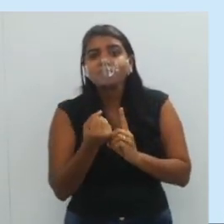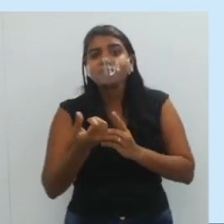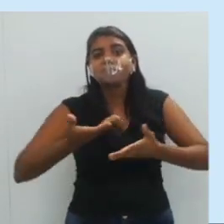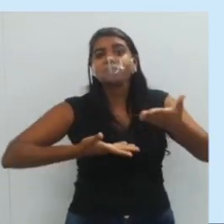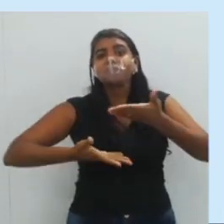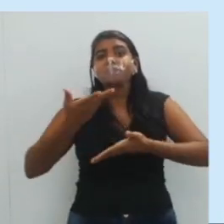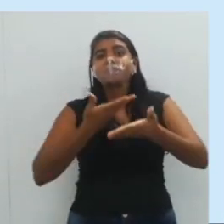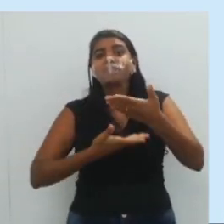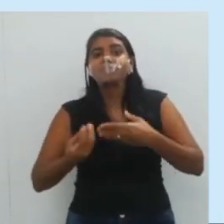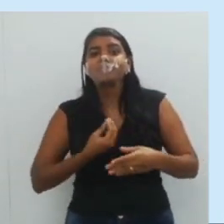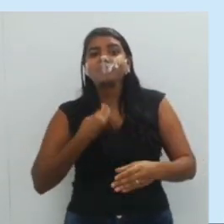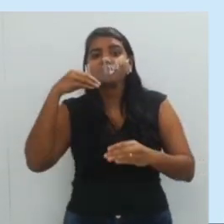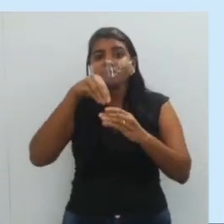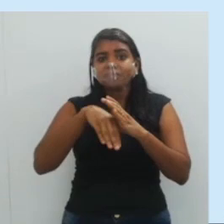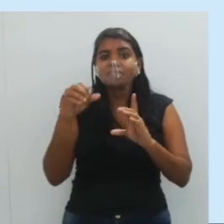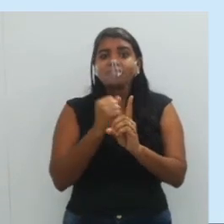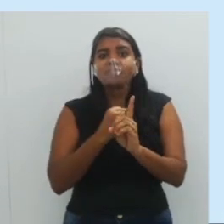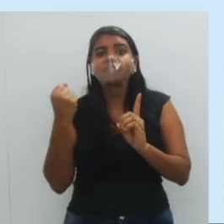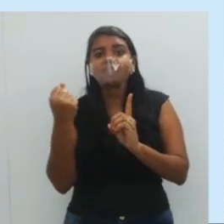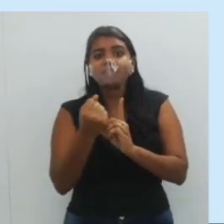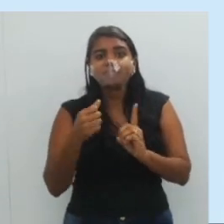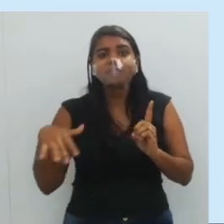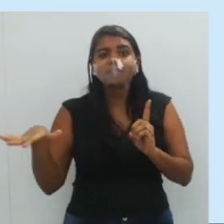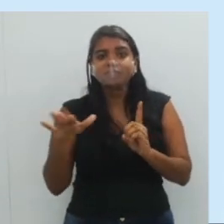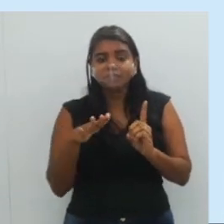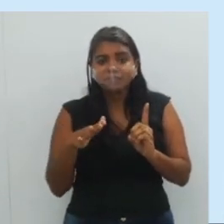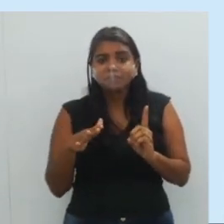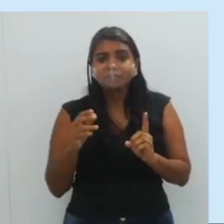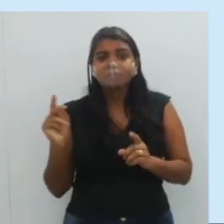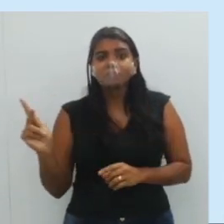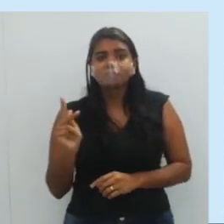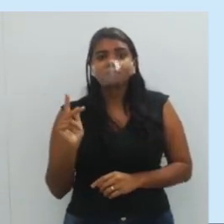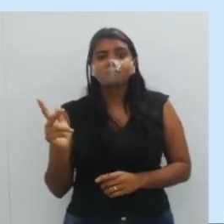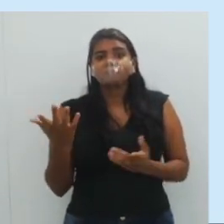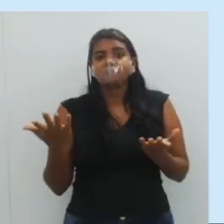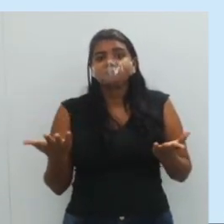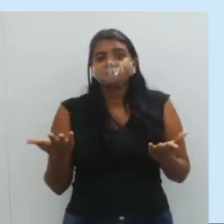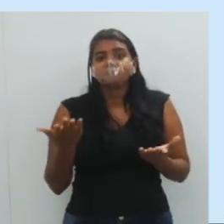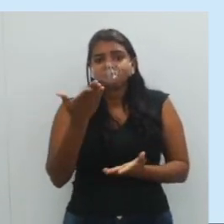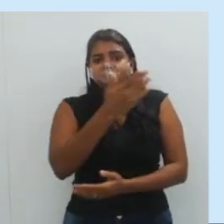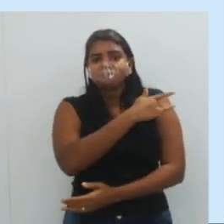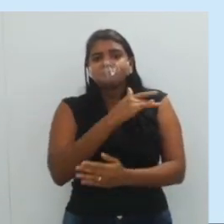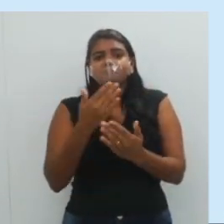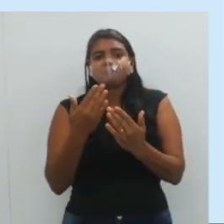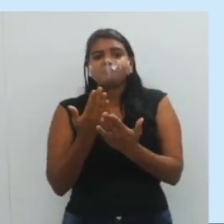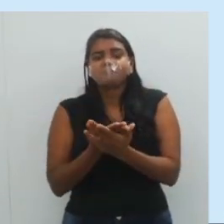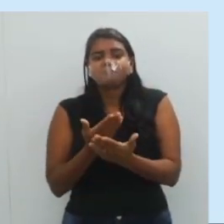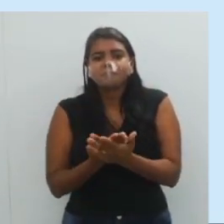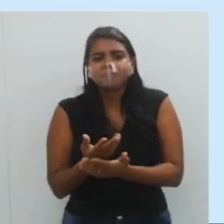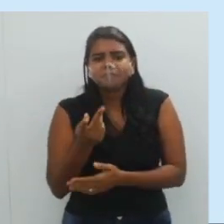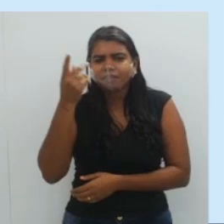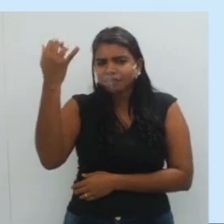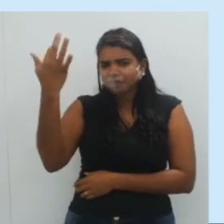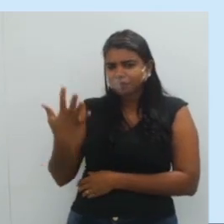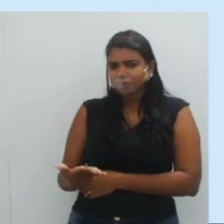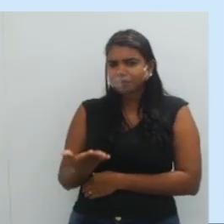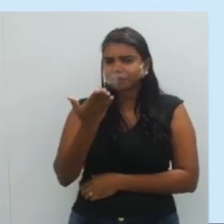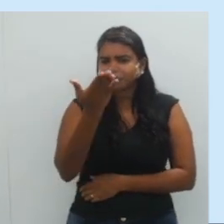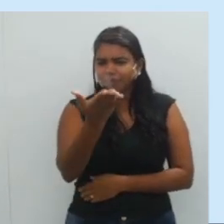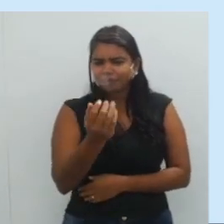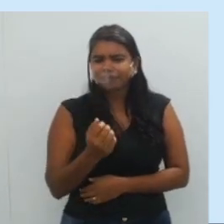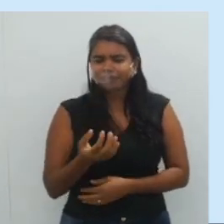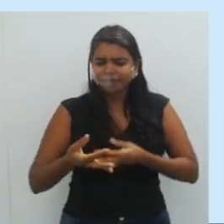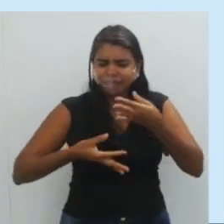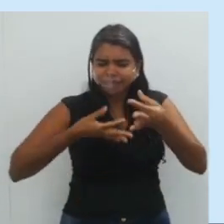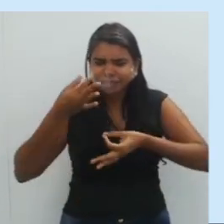para se viver dentro dessa sociedade mega plural? Então, estudante, quando eu falo a vocês que justamente nós